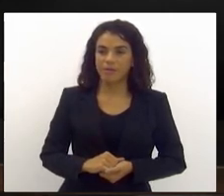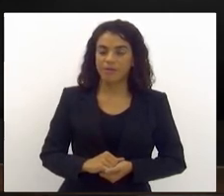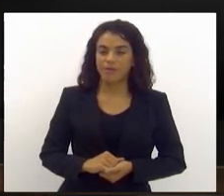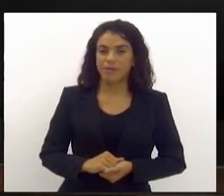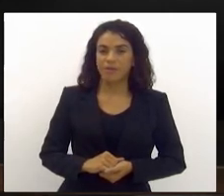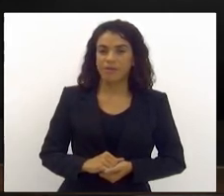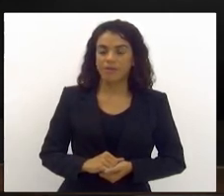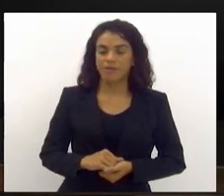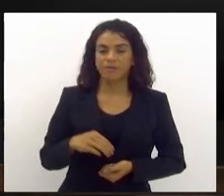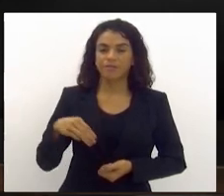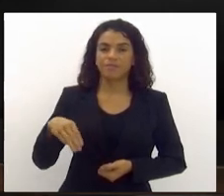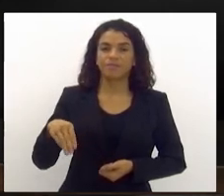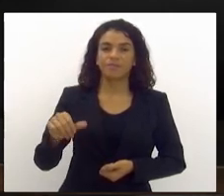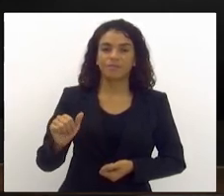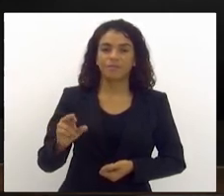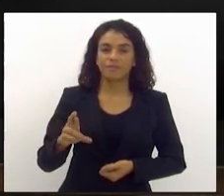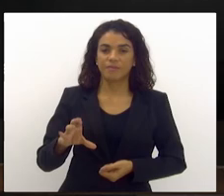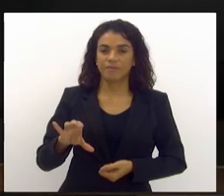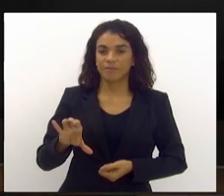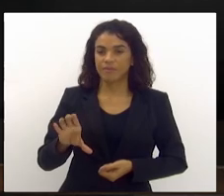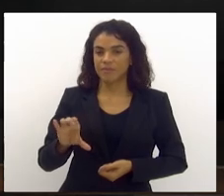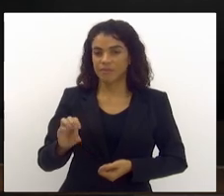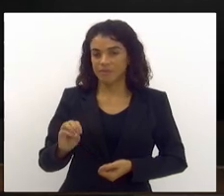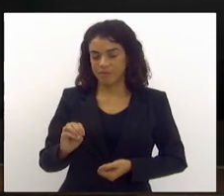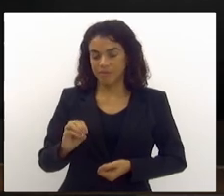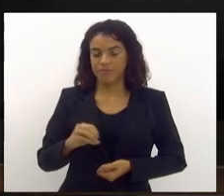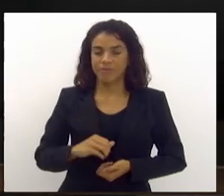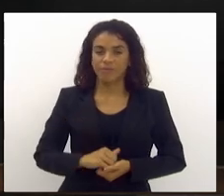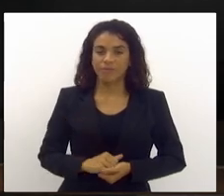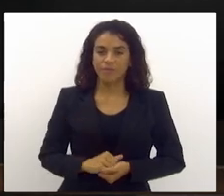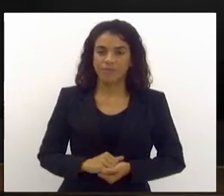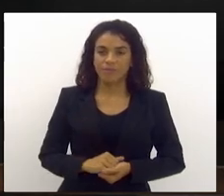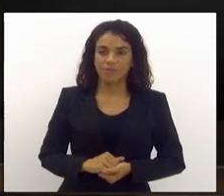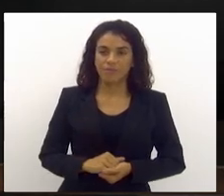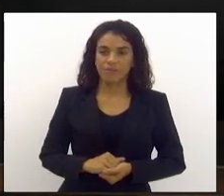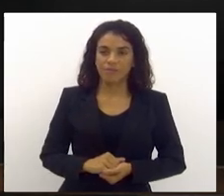Deputado Márcio Gualberto.